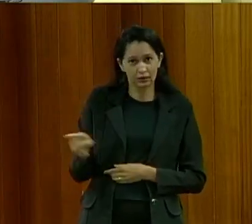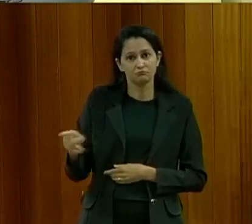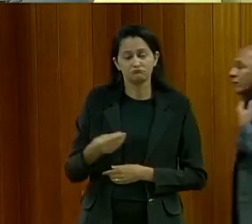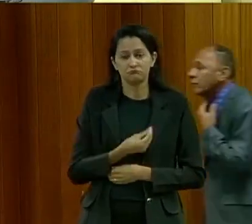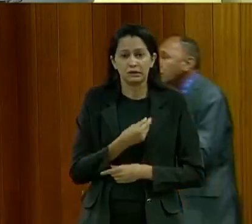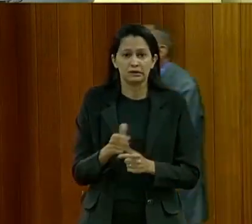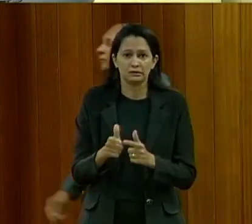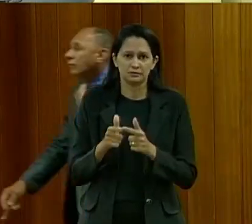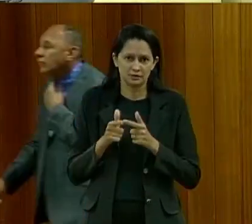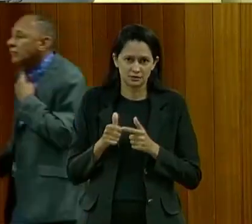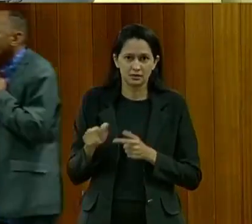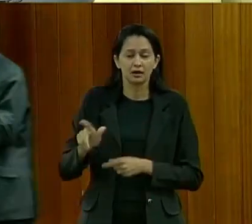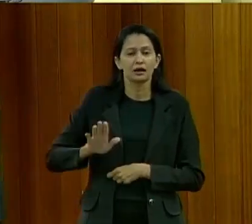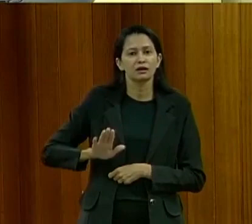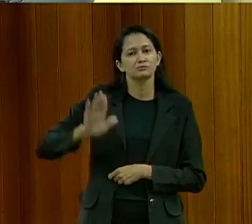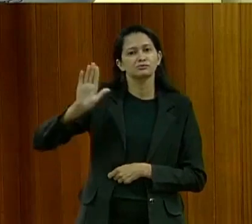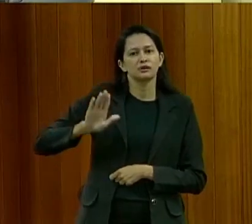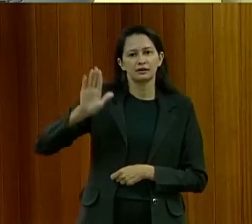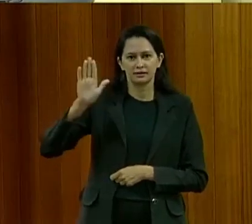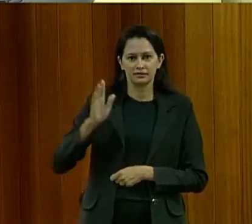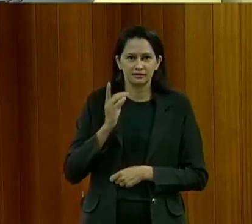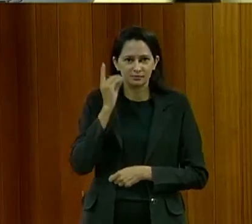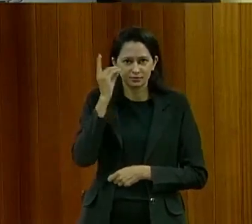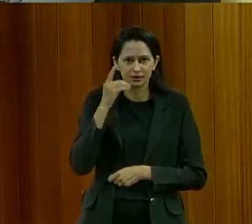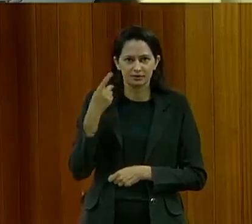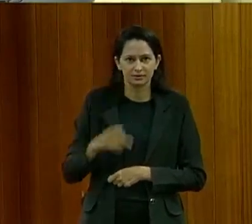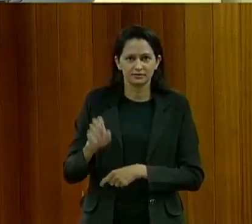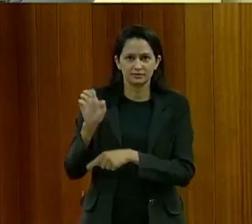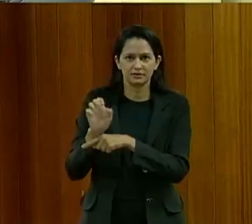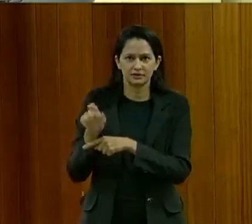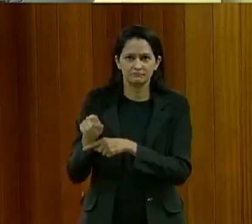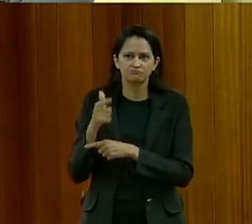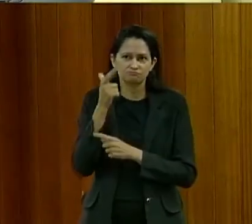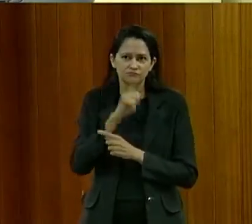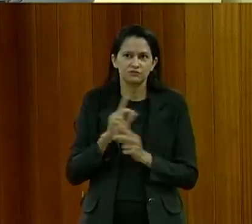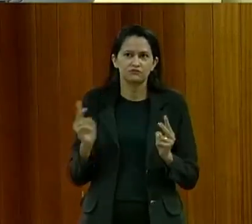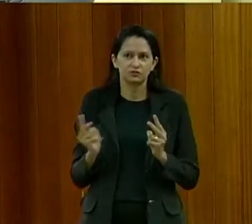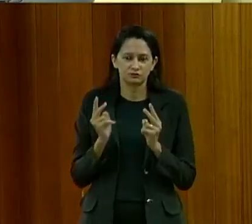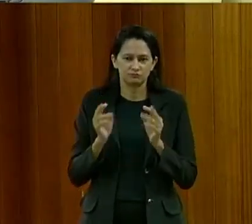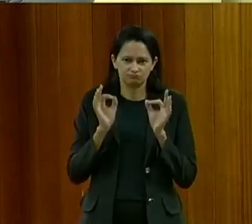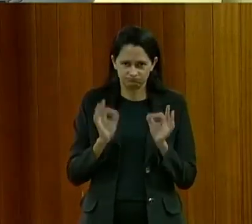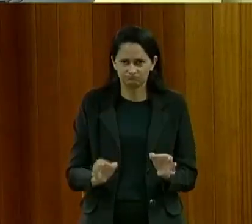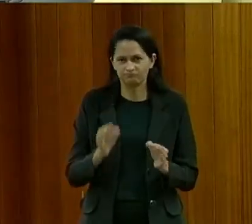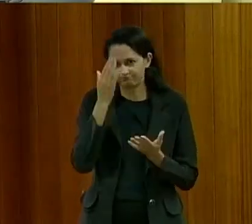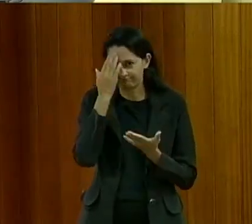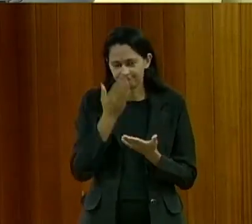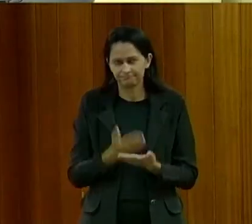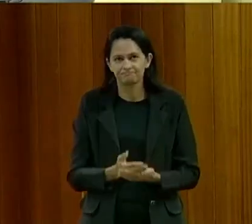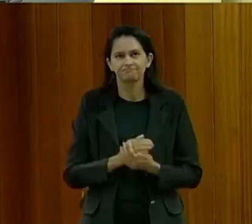Gomes, sem dúvida nenhuma. Vereador Edgar Duarte, vereador, próximo projeto. O